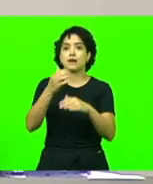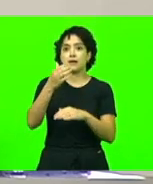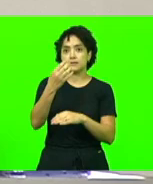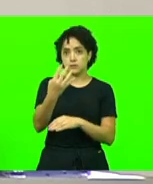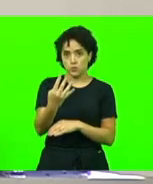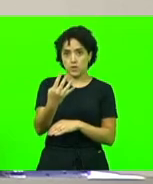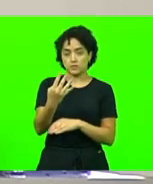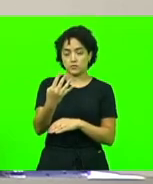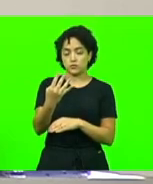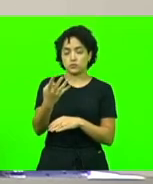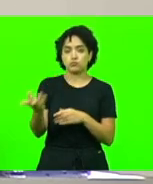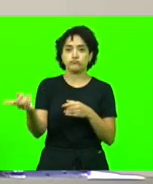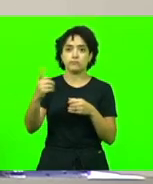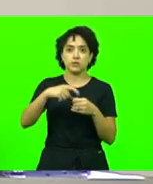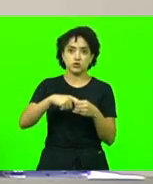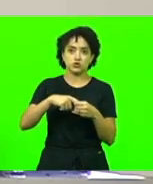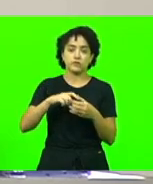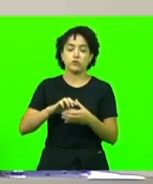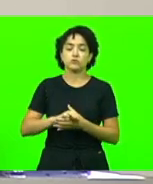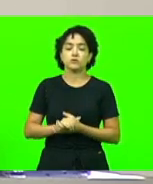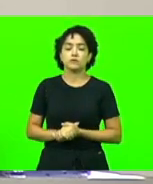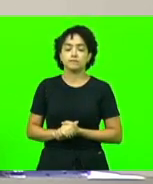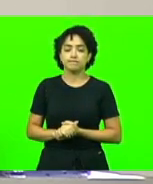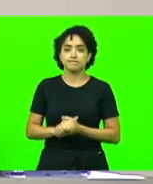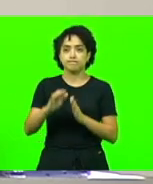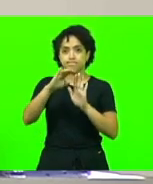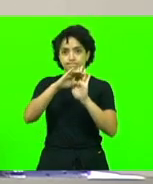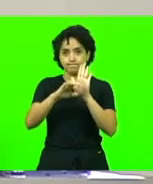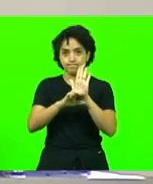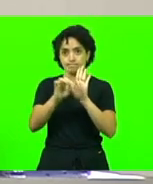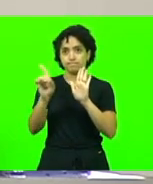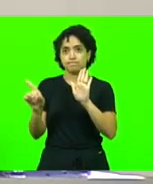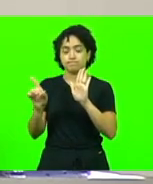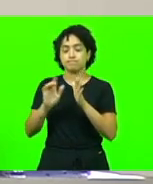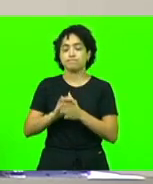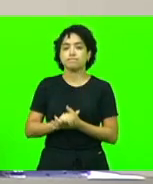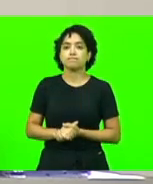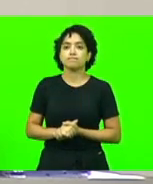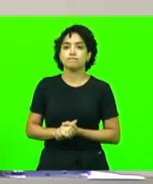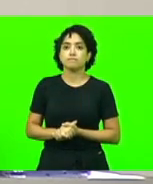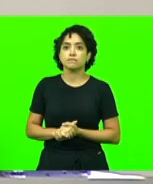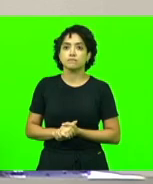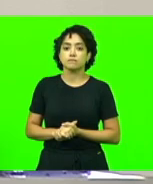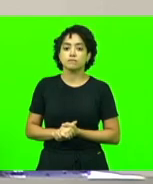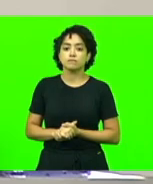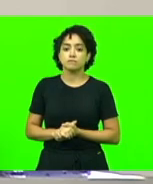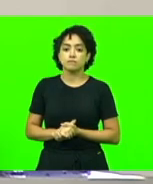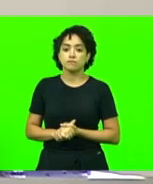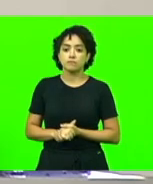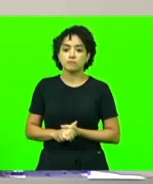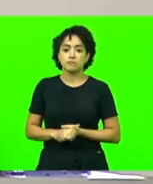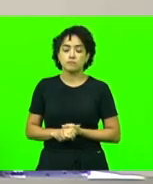às 16 horas, quando teremos a ordem do dia. Está suspensa a sessão.